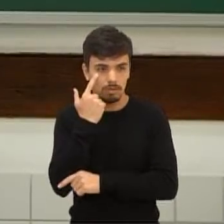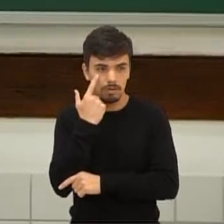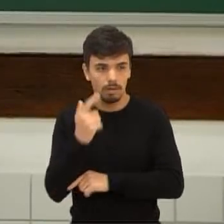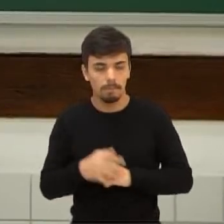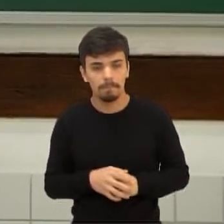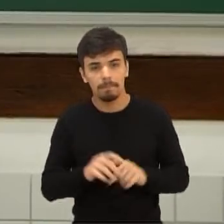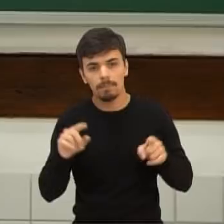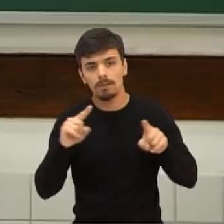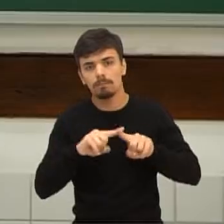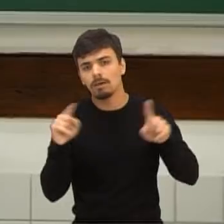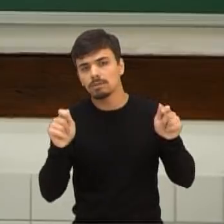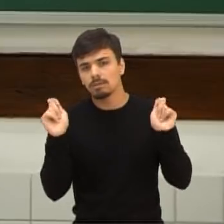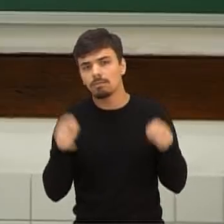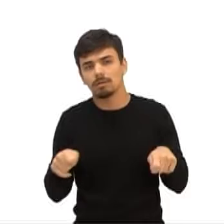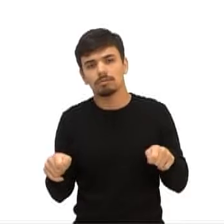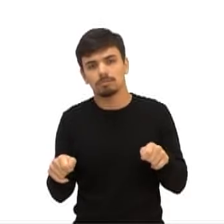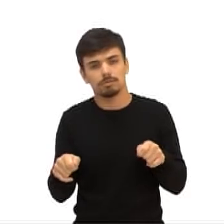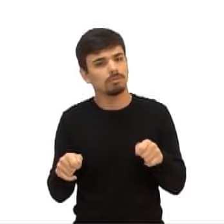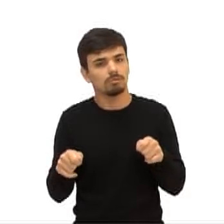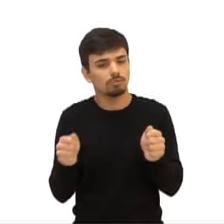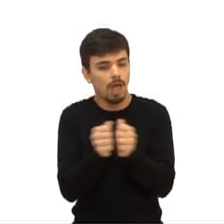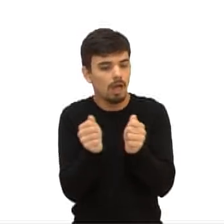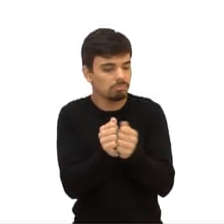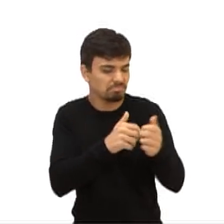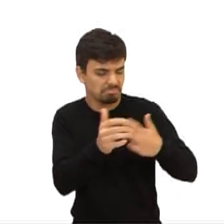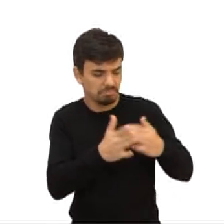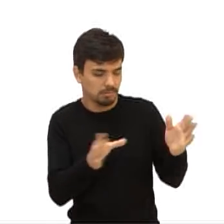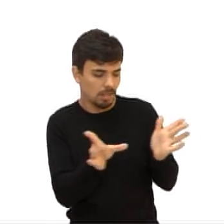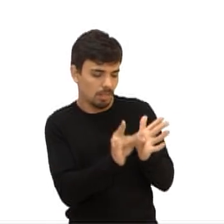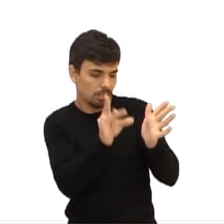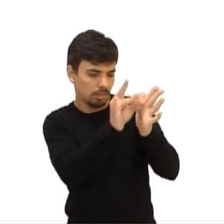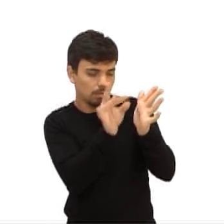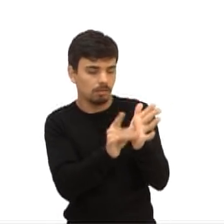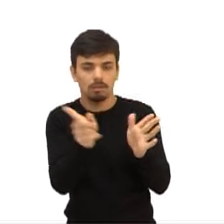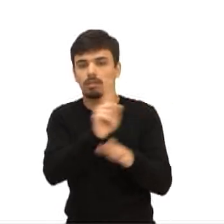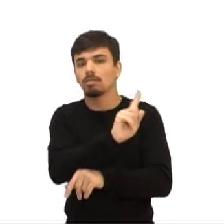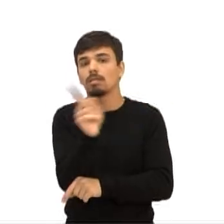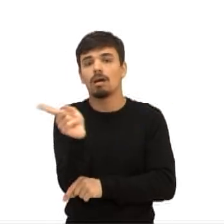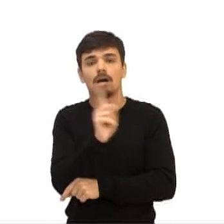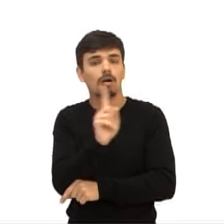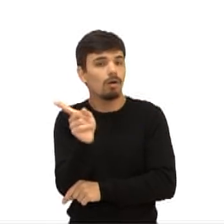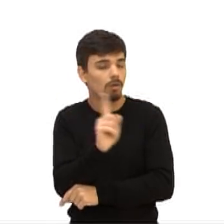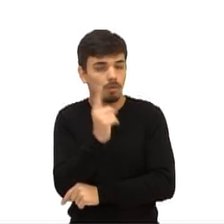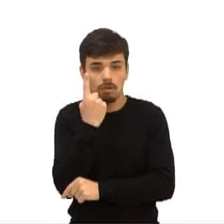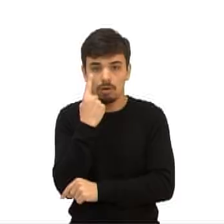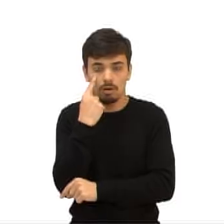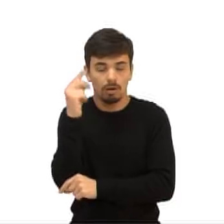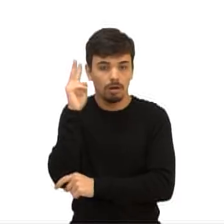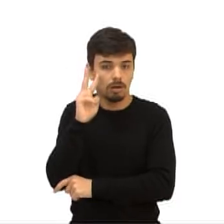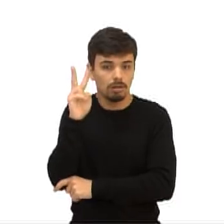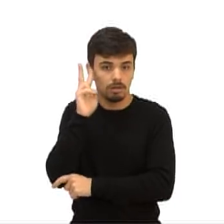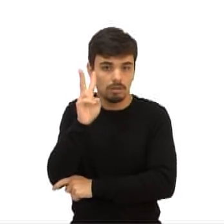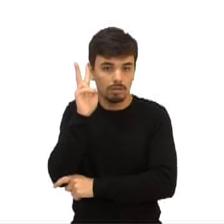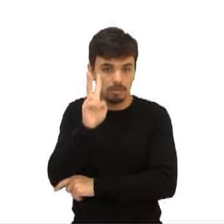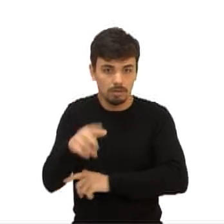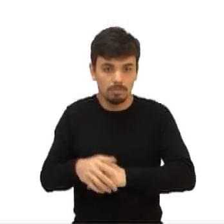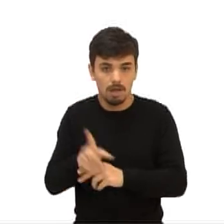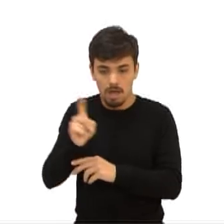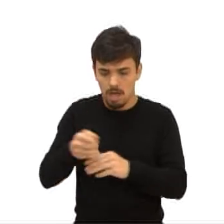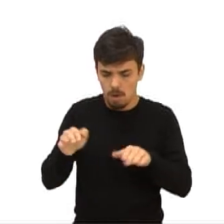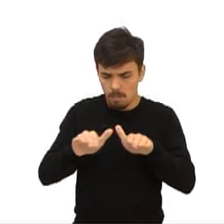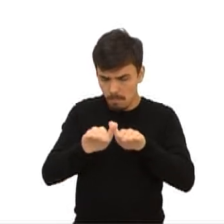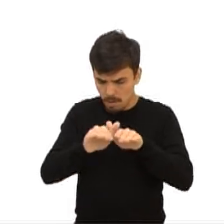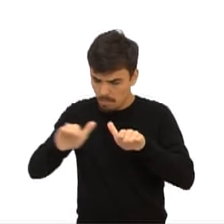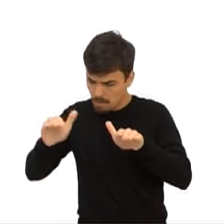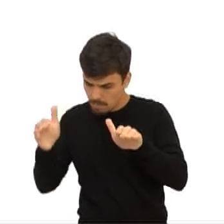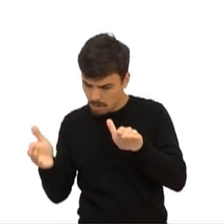Mas eu posso juntar as faces de qualquer jeito? Não. Lembram, é uma planificação